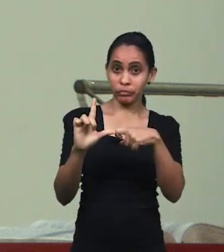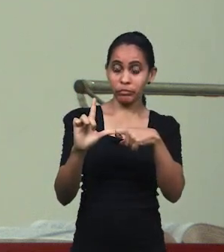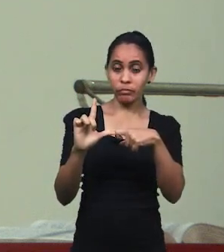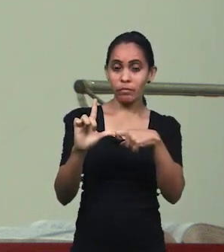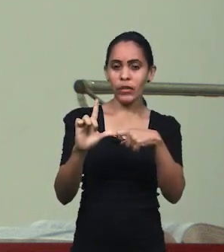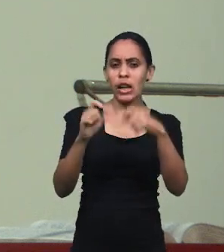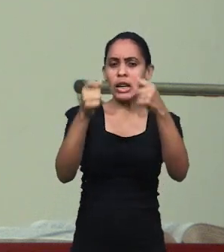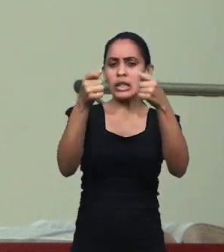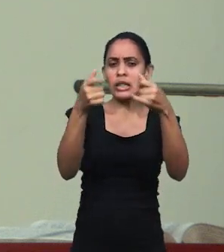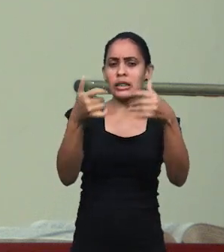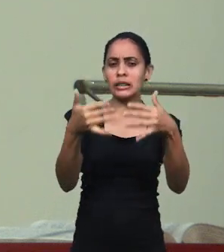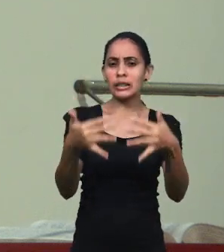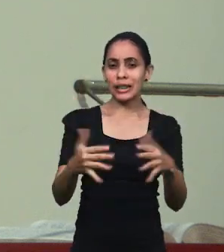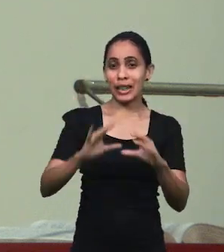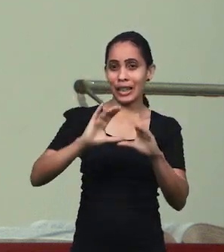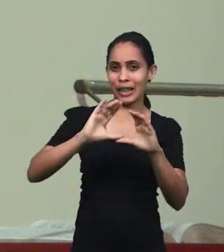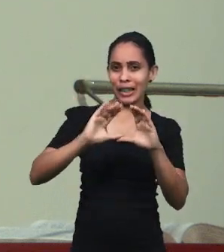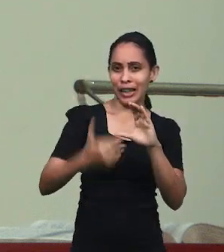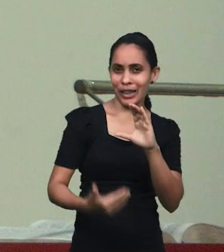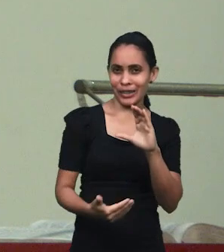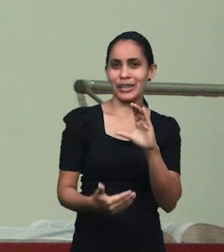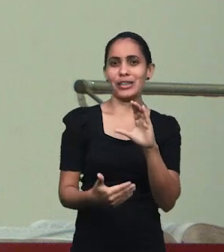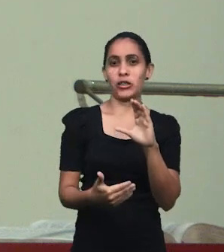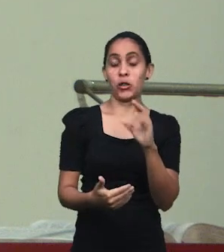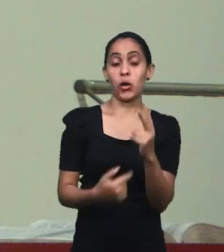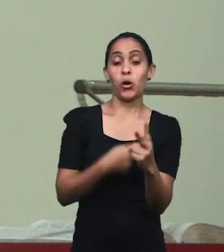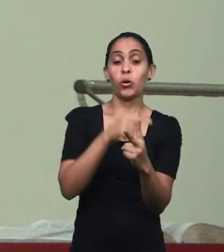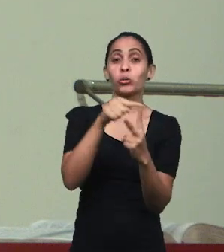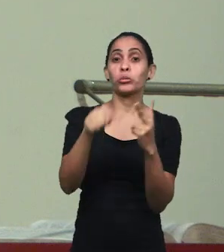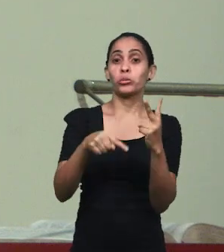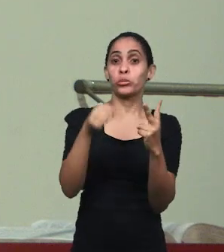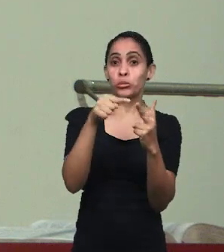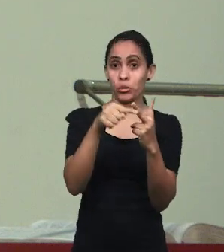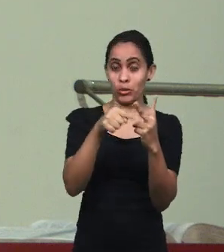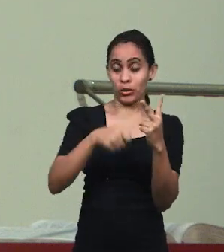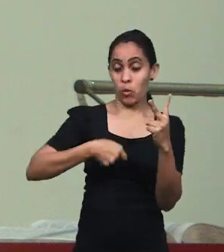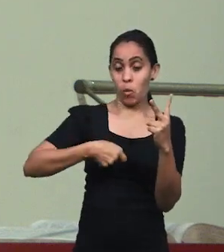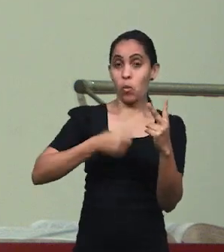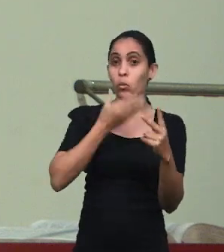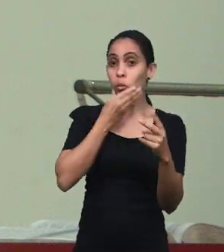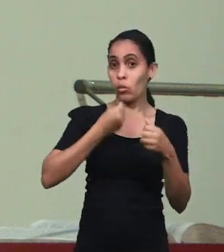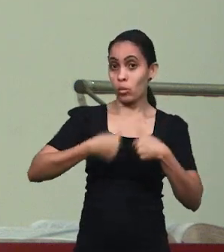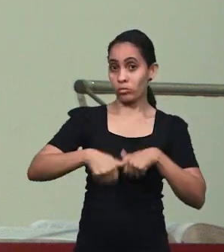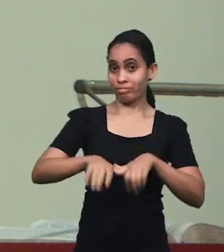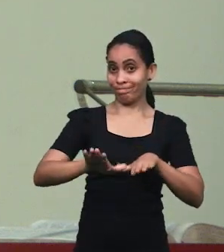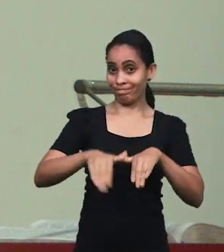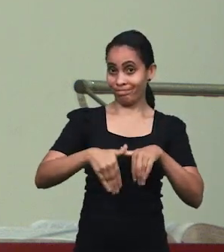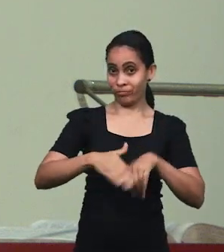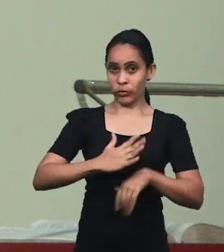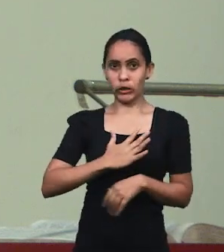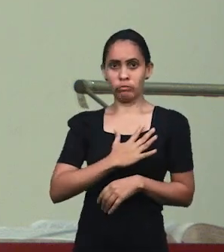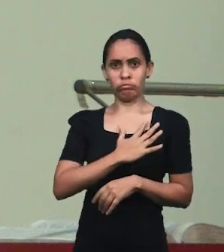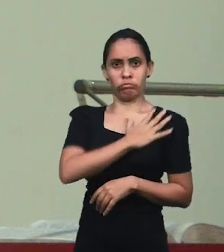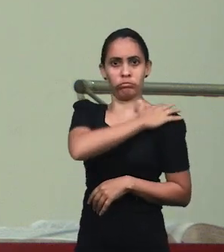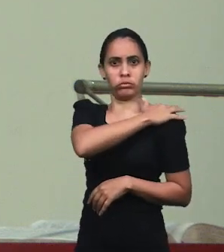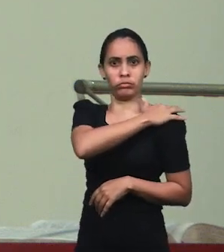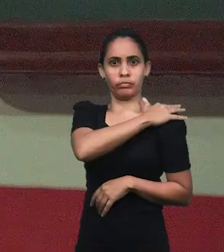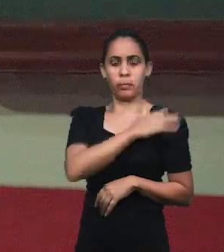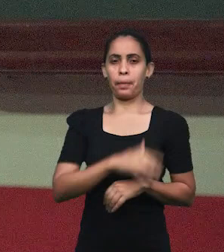Lucas, descreve duas características desse soldado. Duas. Olha que